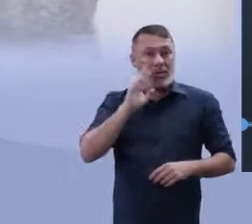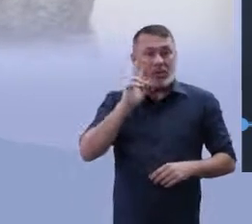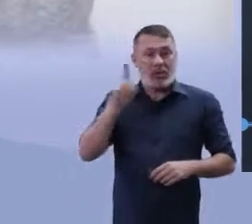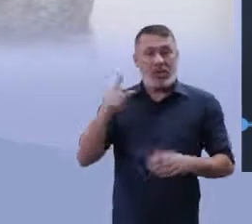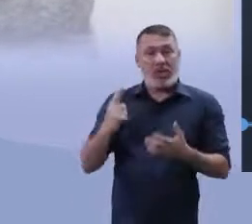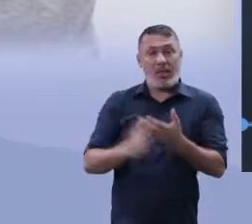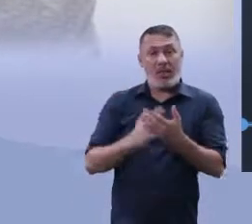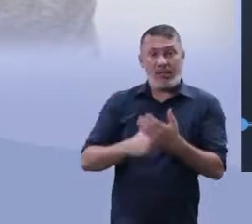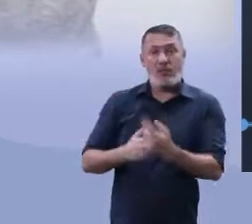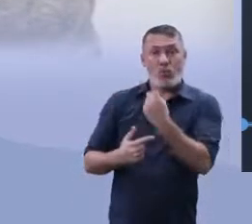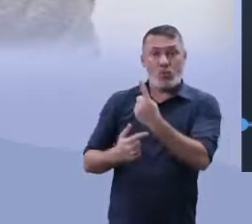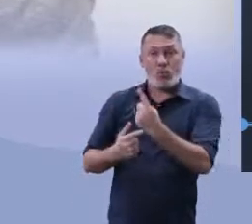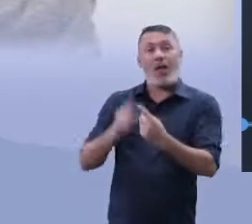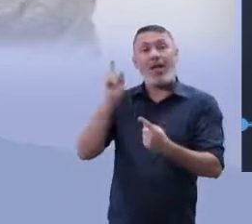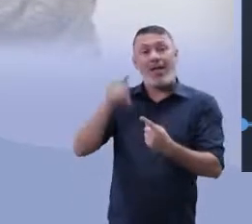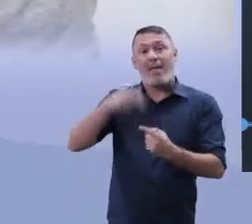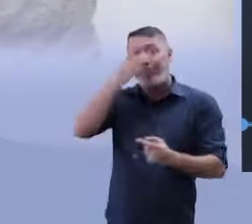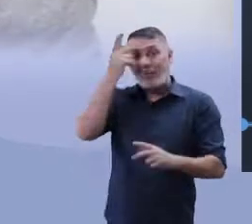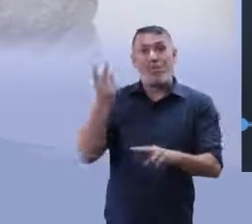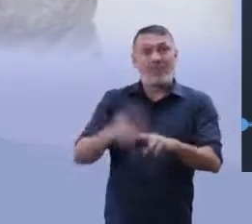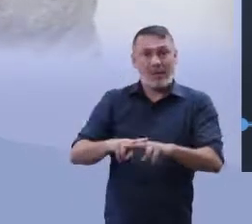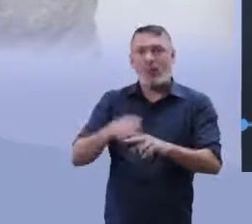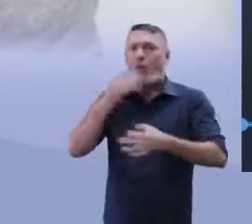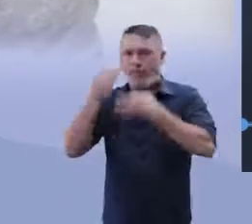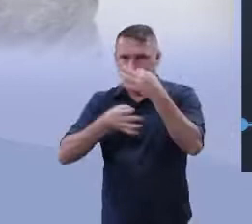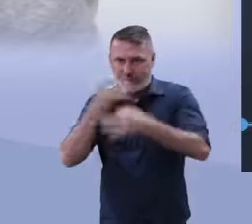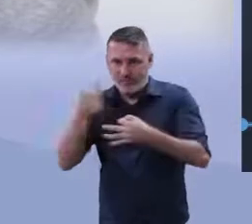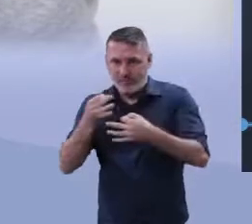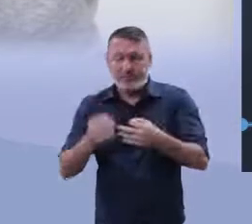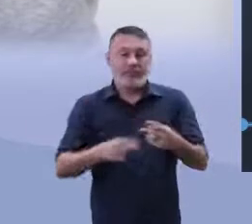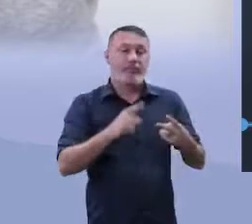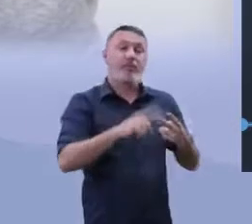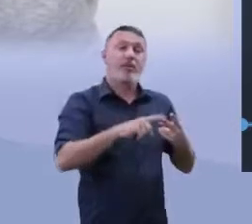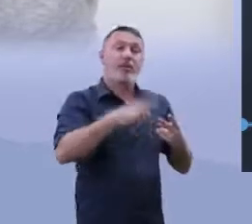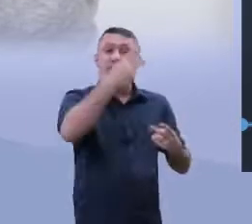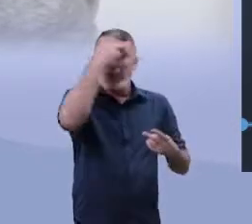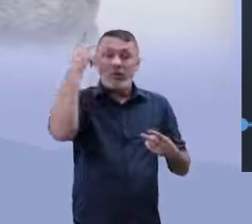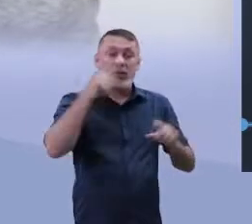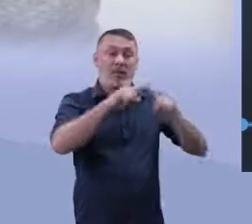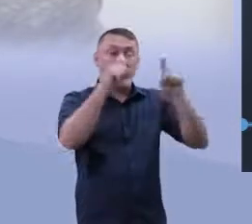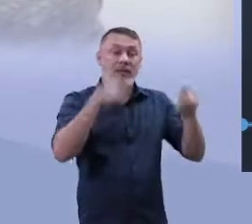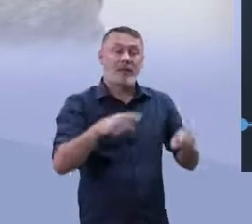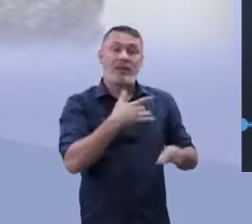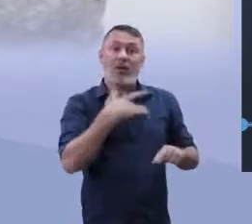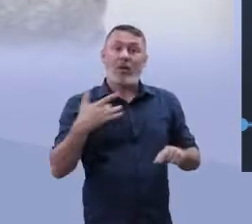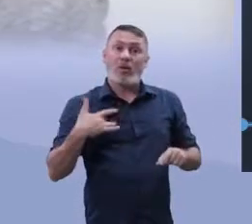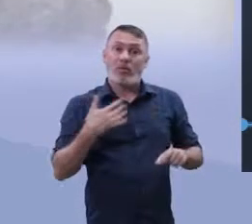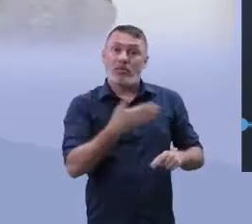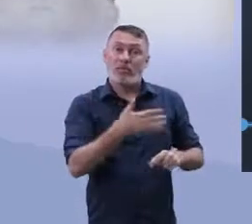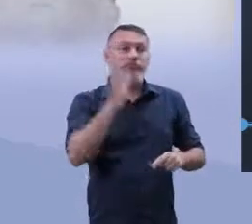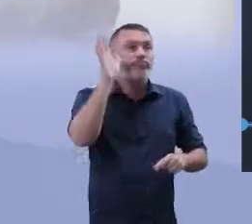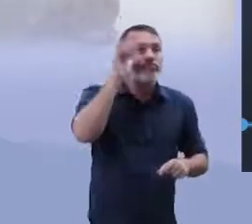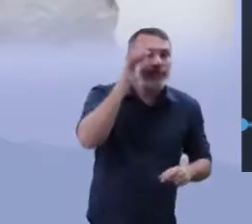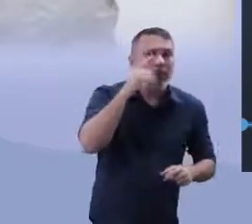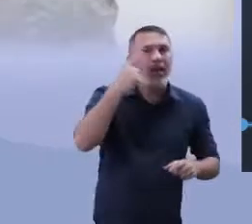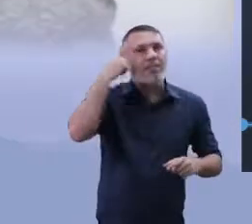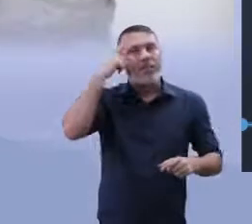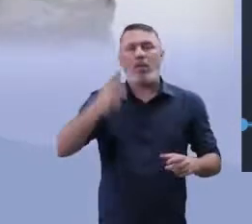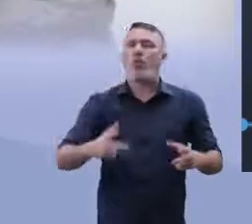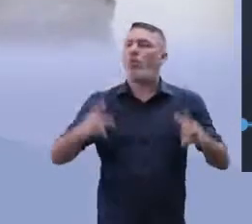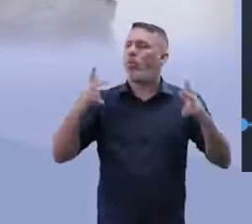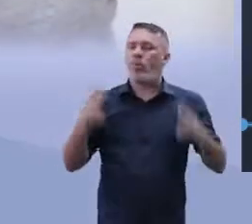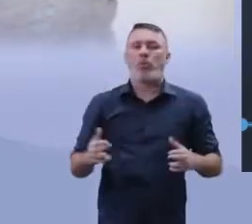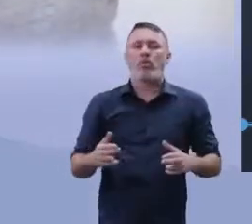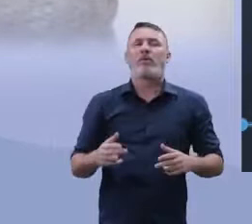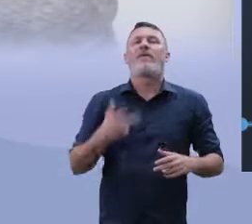um detento e eu tenho outra visão, né, de um funcionário, que os dois vão trabalhar a mesma